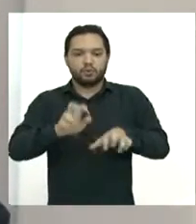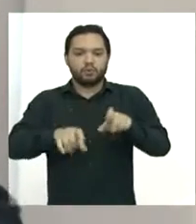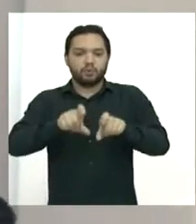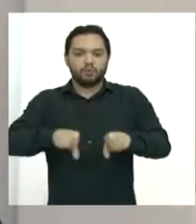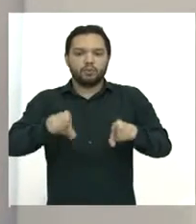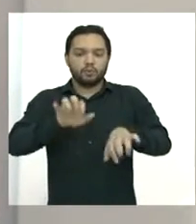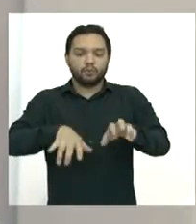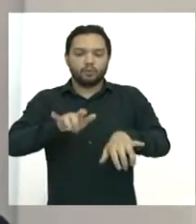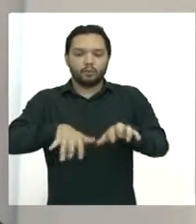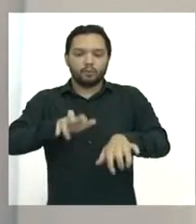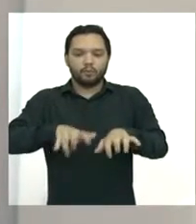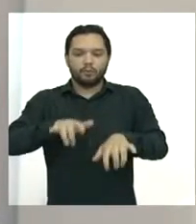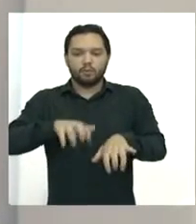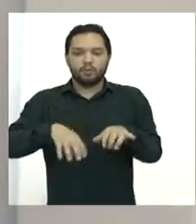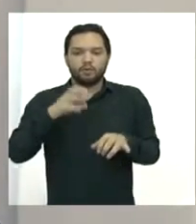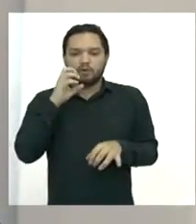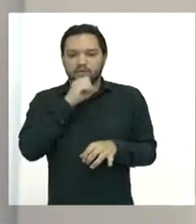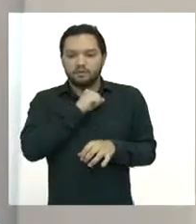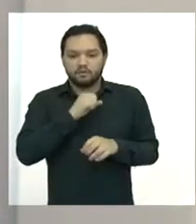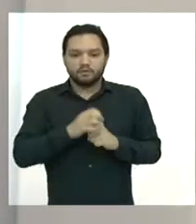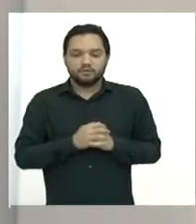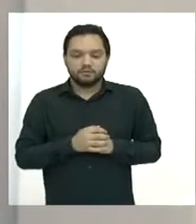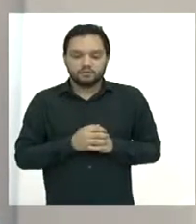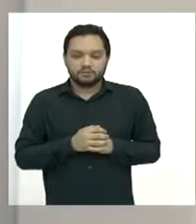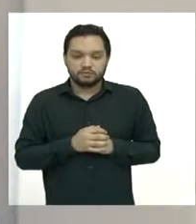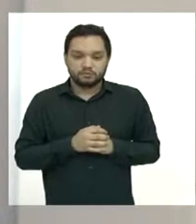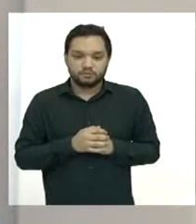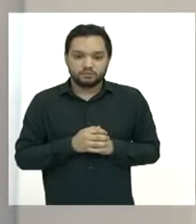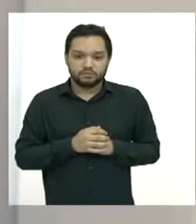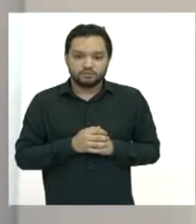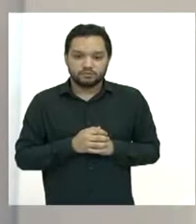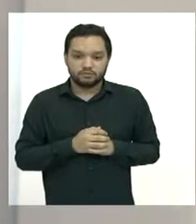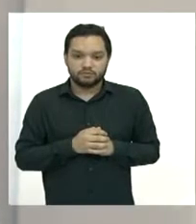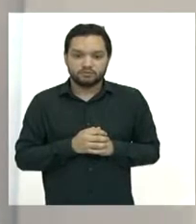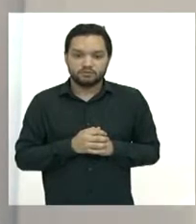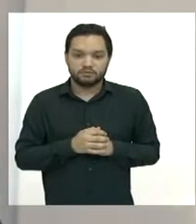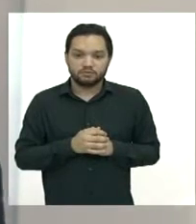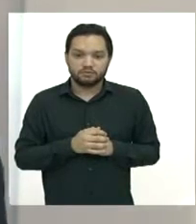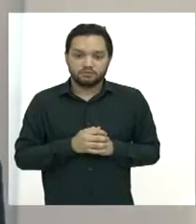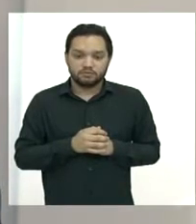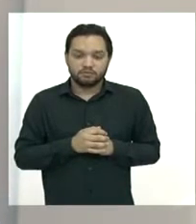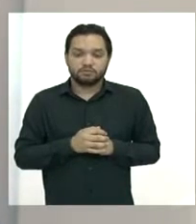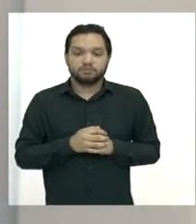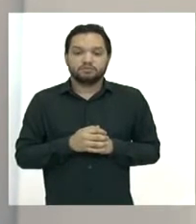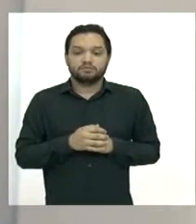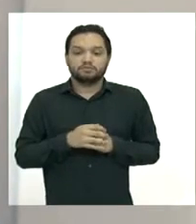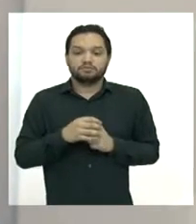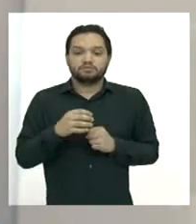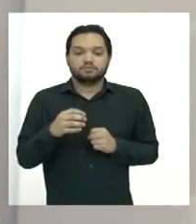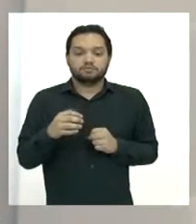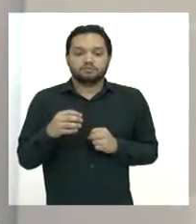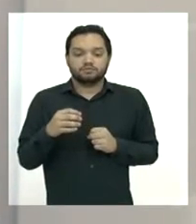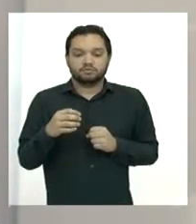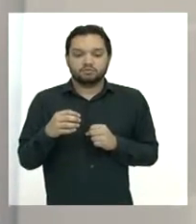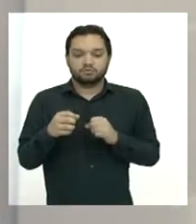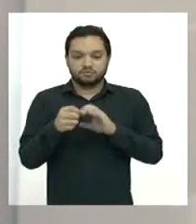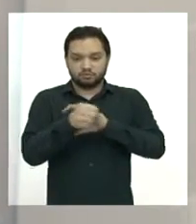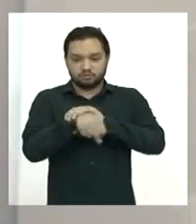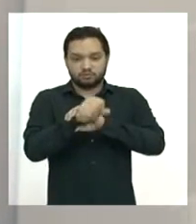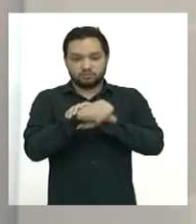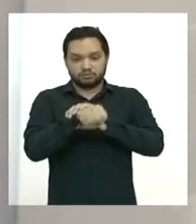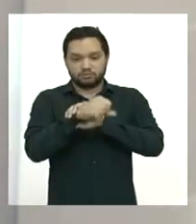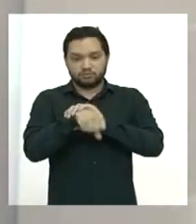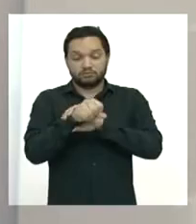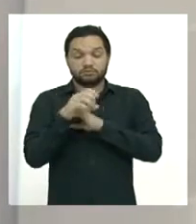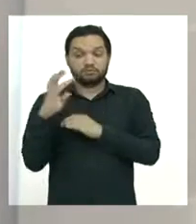destreza. Tem gente que consegue digitar sem olhar para o monitor. A fisioterapia lhe deixa de volta os movimentos e